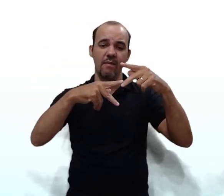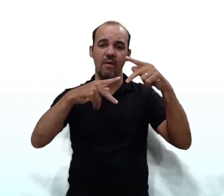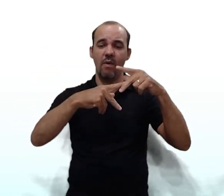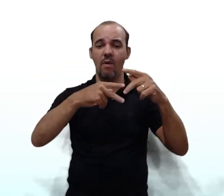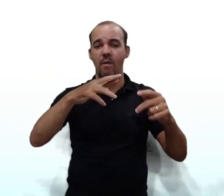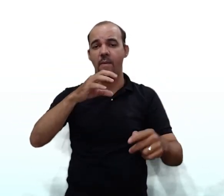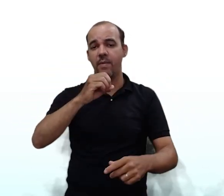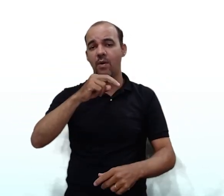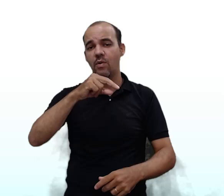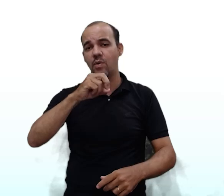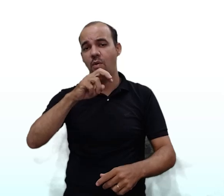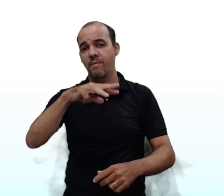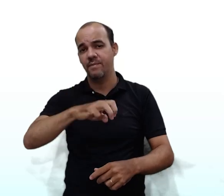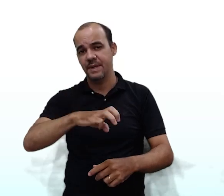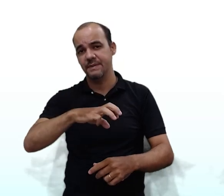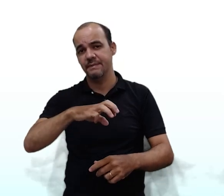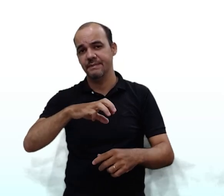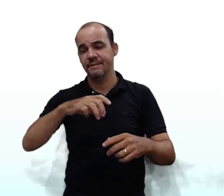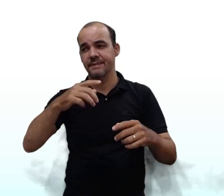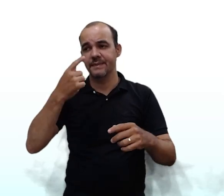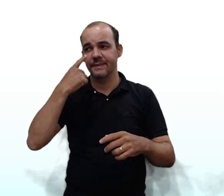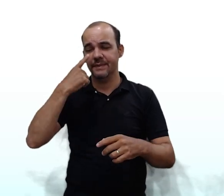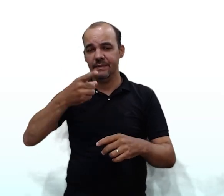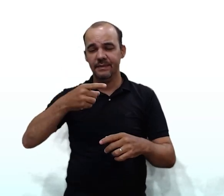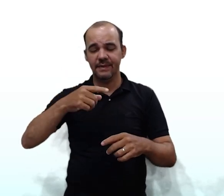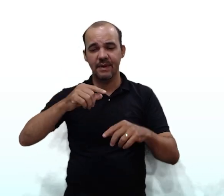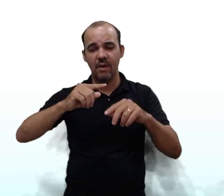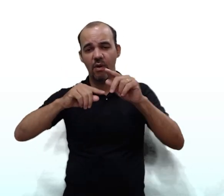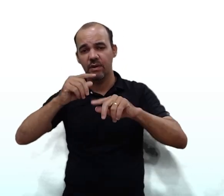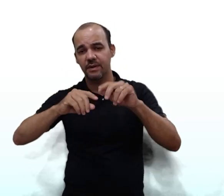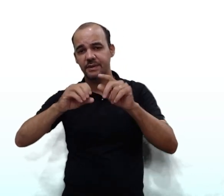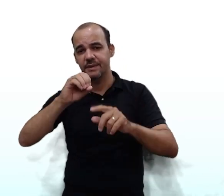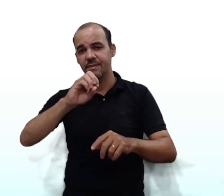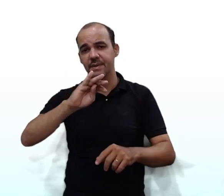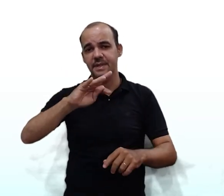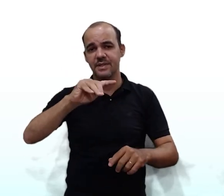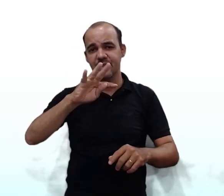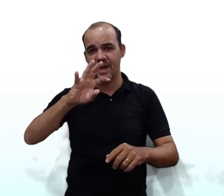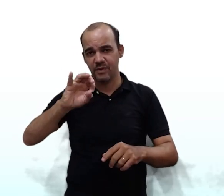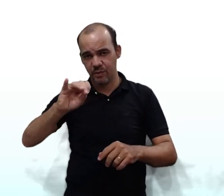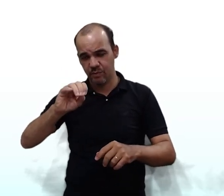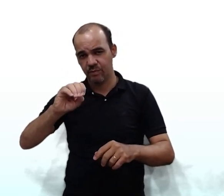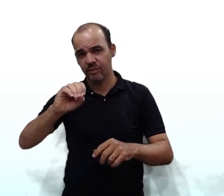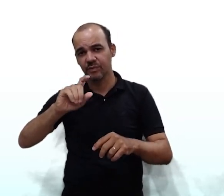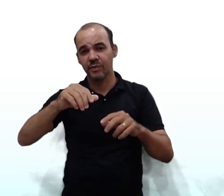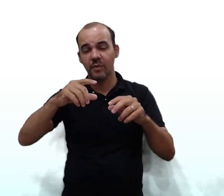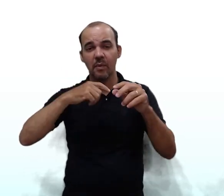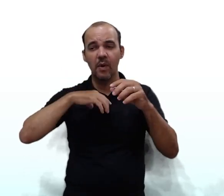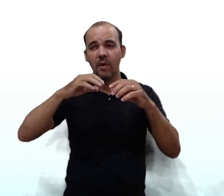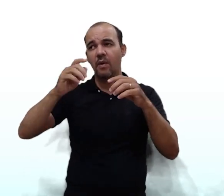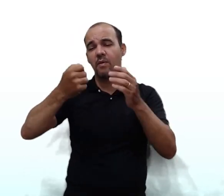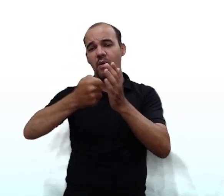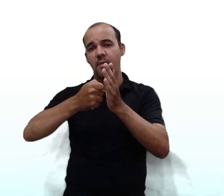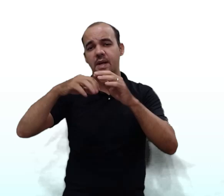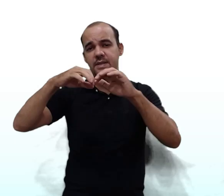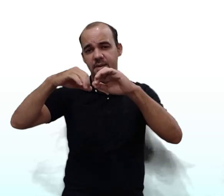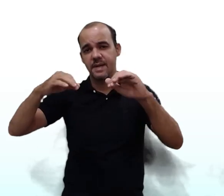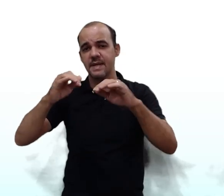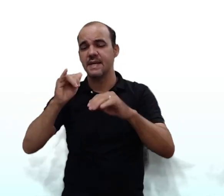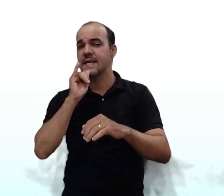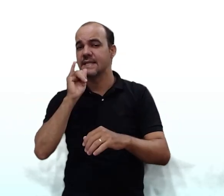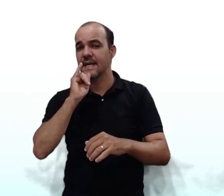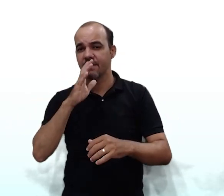aqui na tela, quando o objeto for um pronome, obrigatoriamente há essa separação. Exemplo,